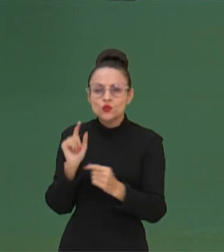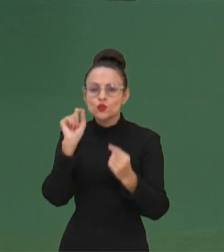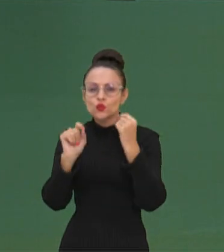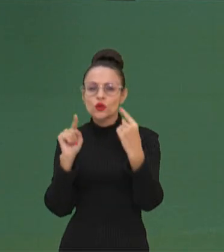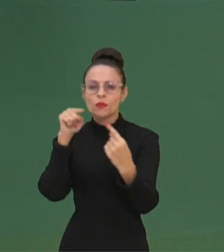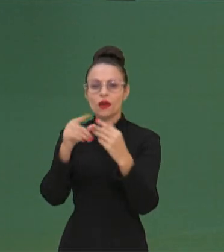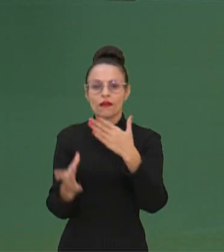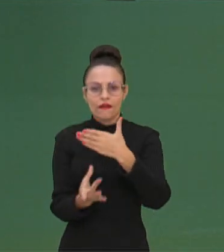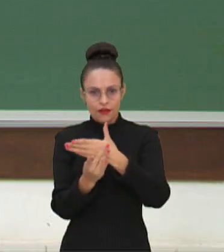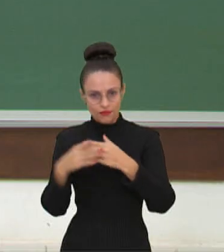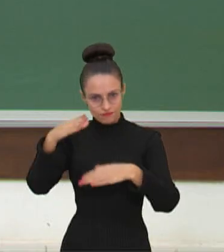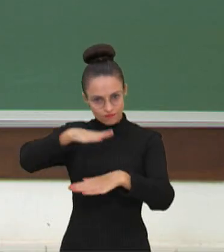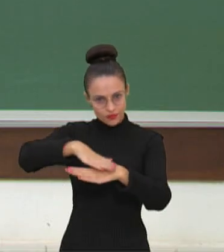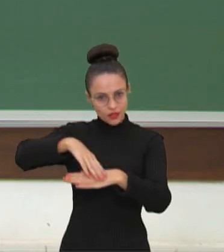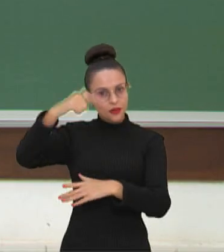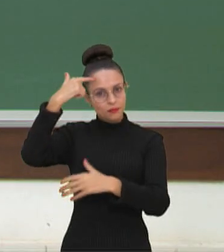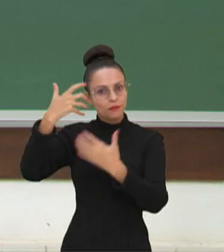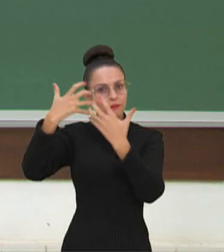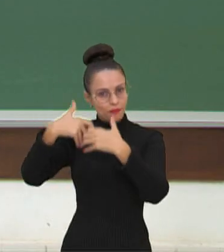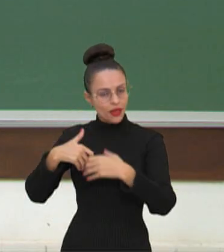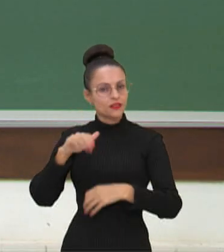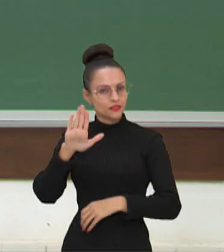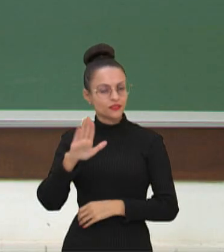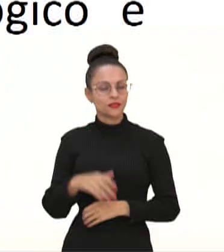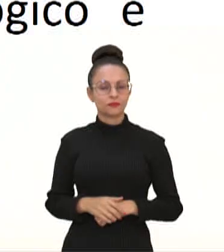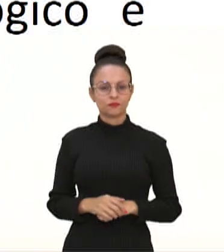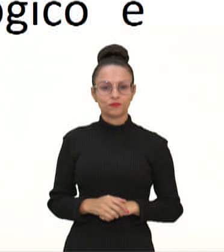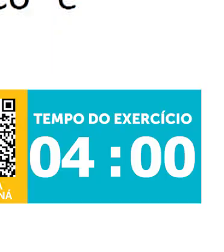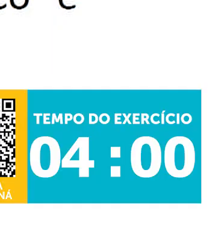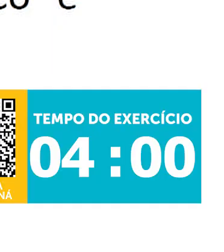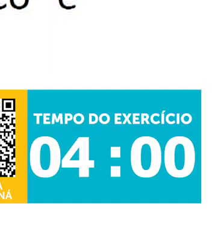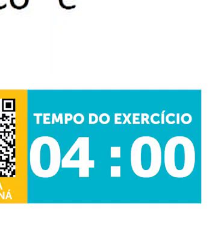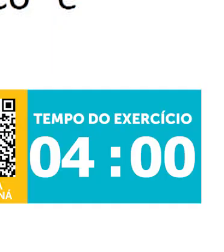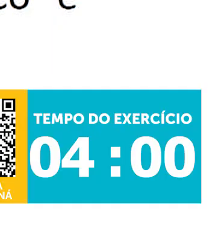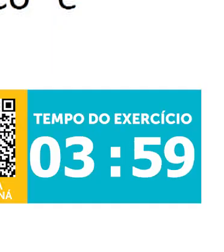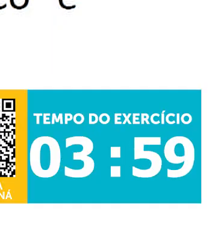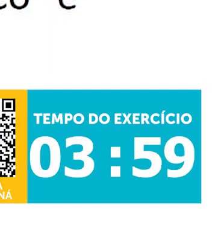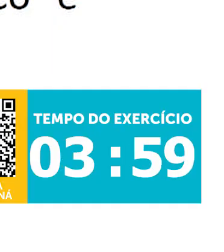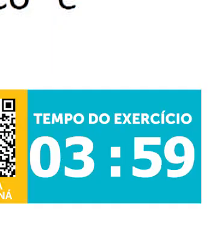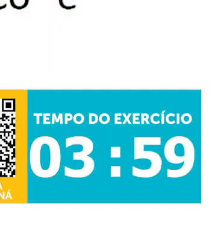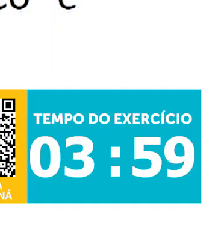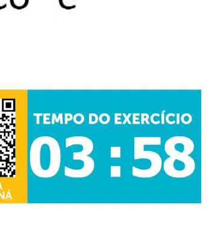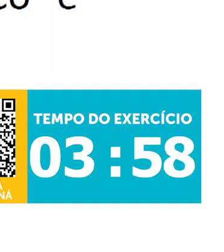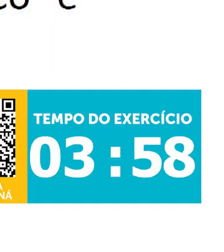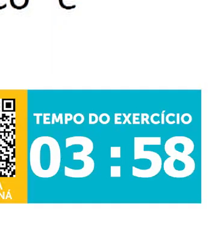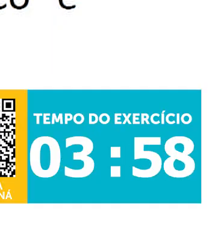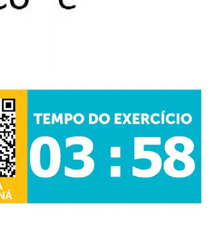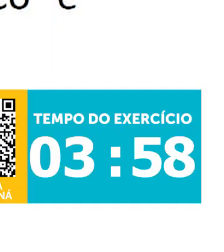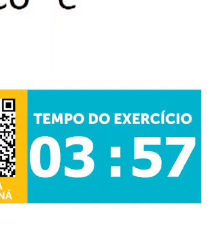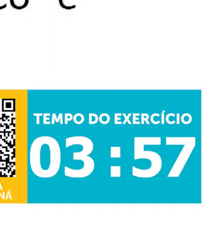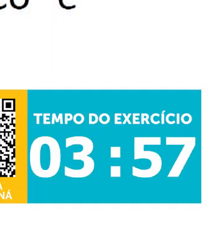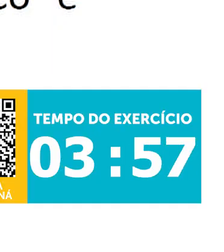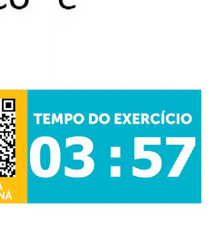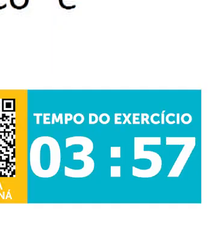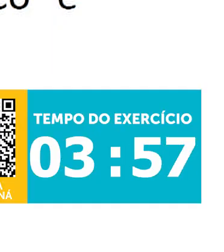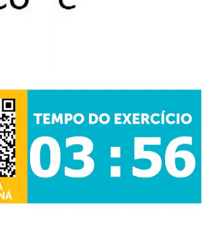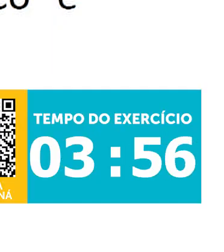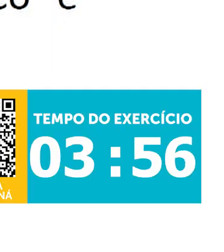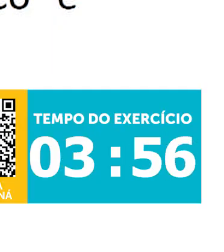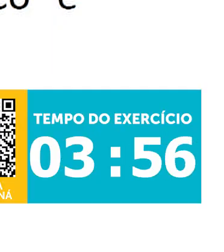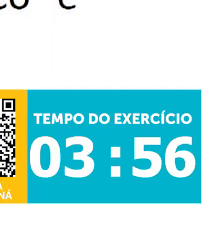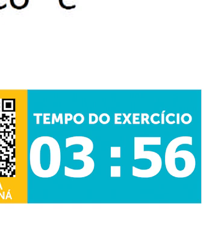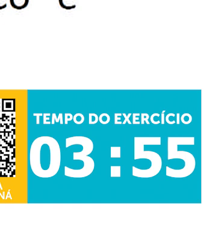Então, olha lá. Ainda é um período literário do século XIX, né? Longas